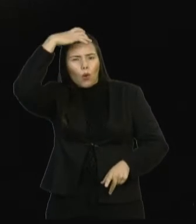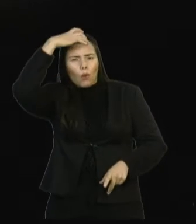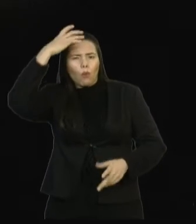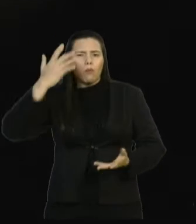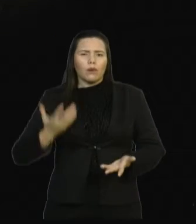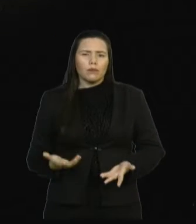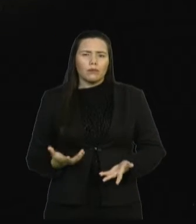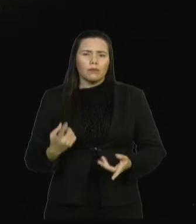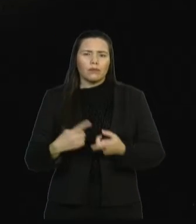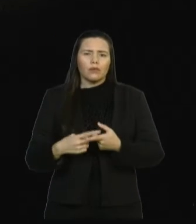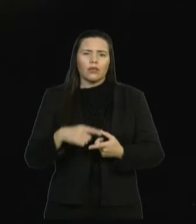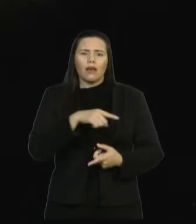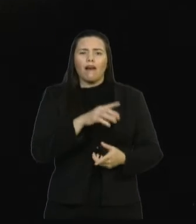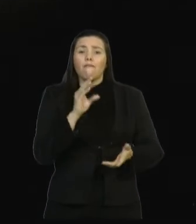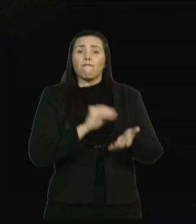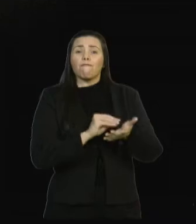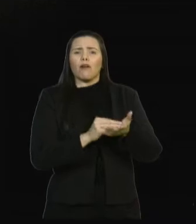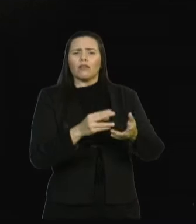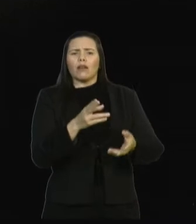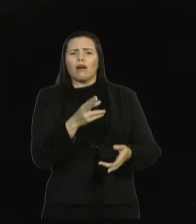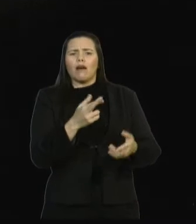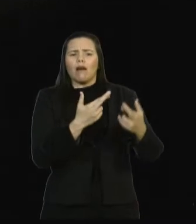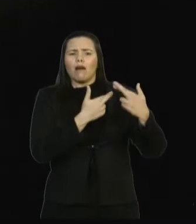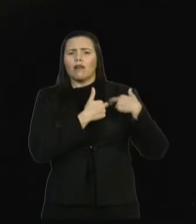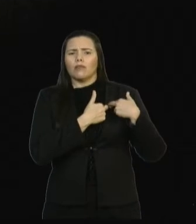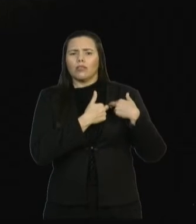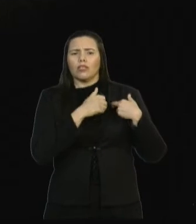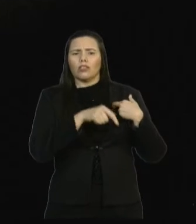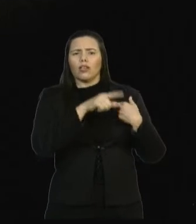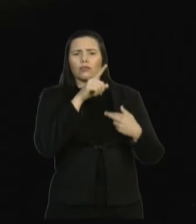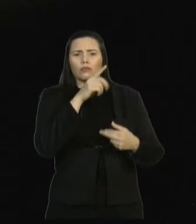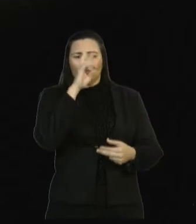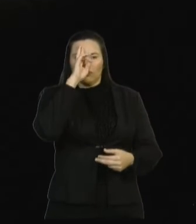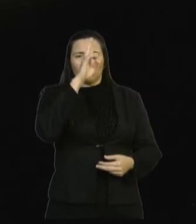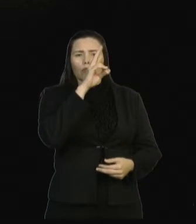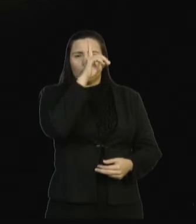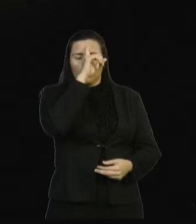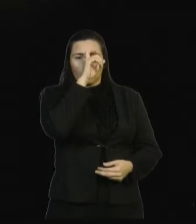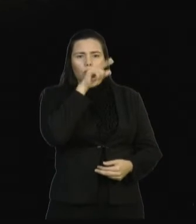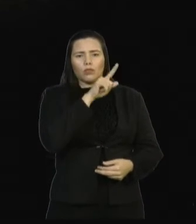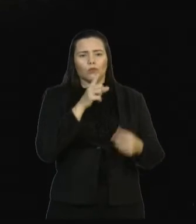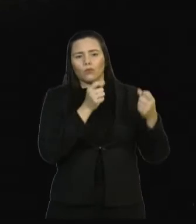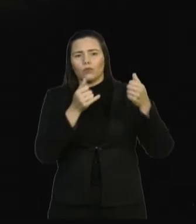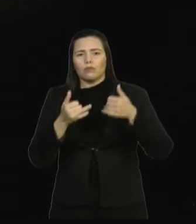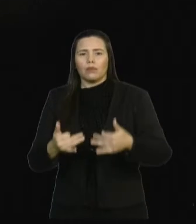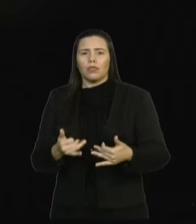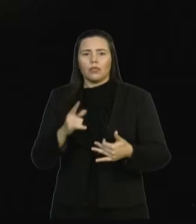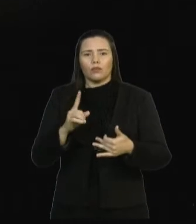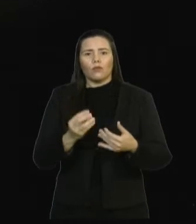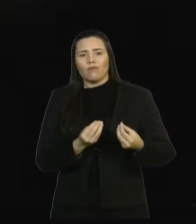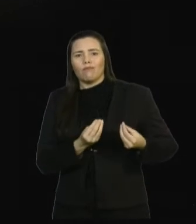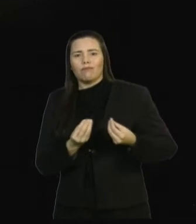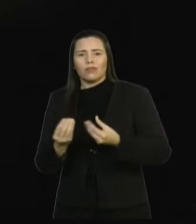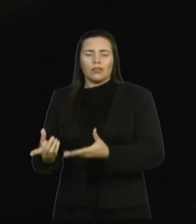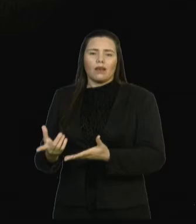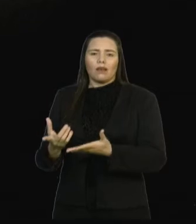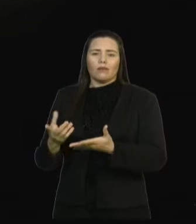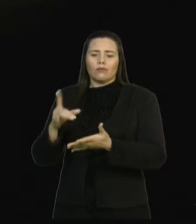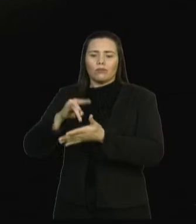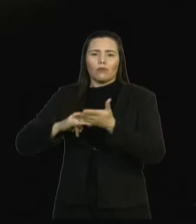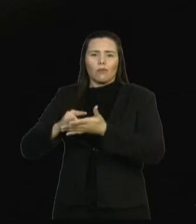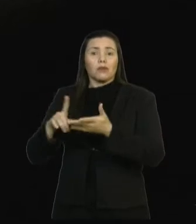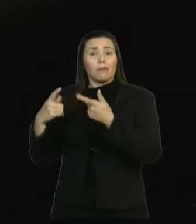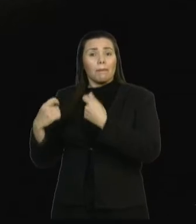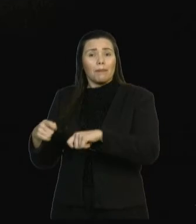pessoas envolvidas com essa situação? Fica aqui a minha queixa, meu apelo, meus reclamos. A senhora prefeita que